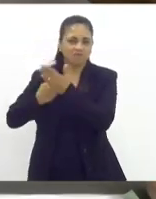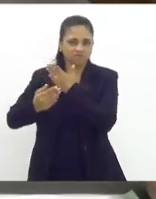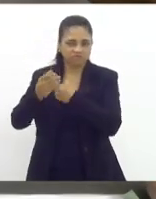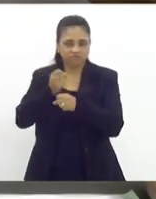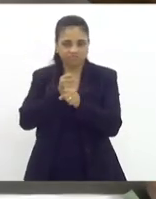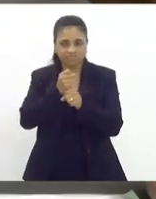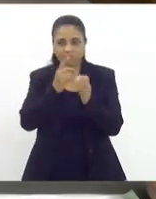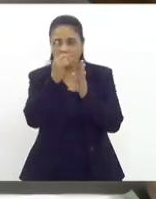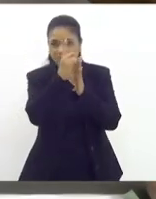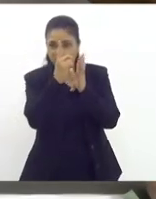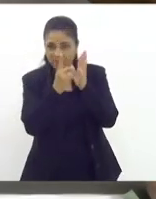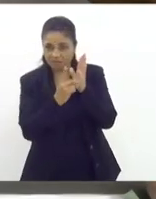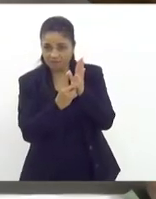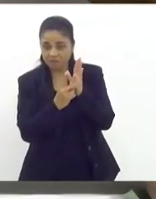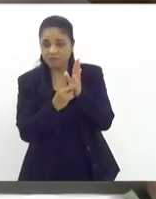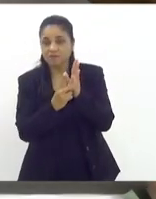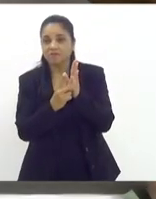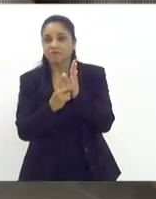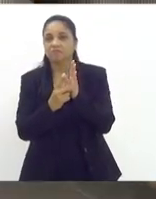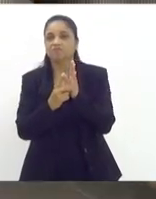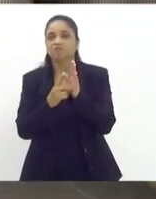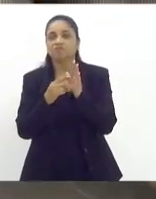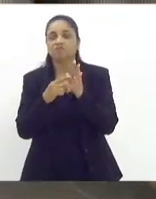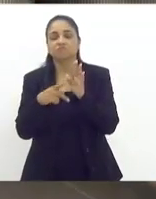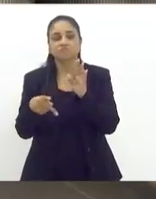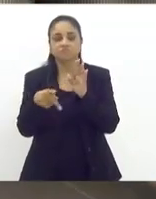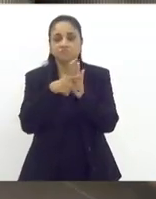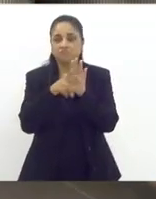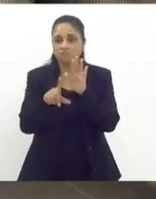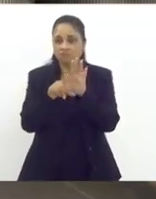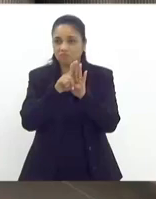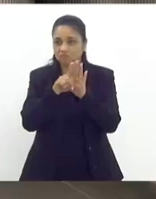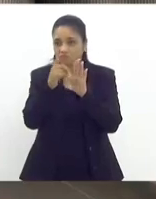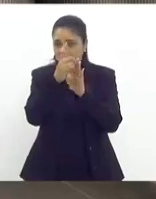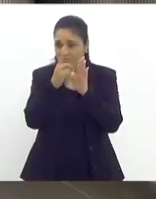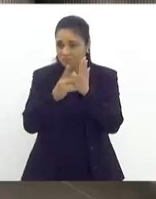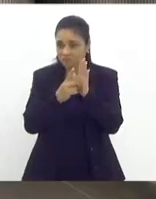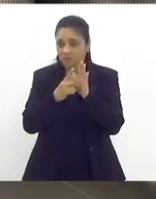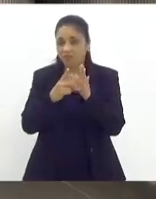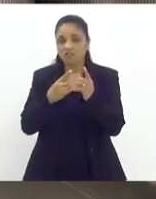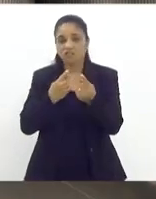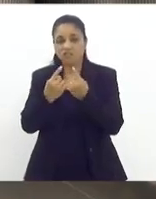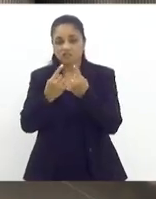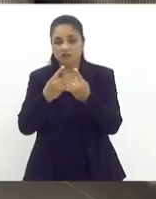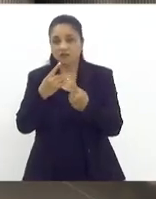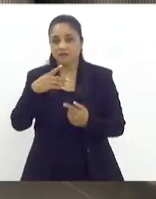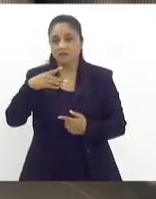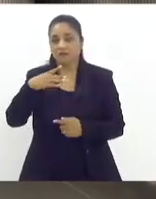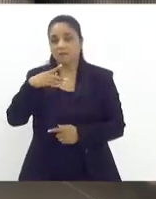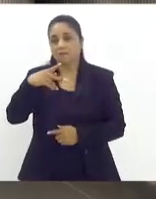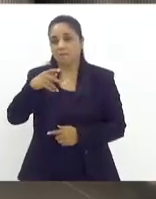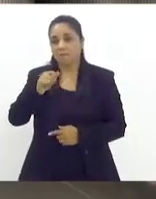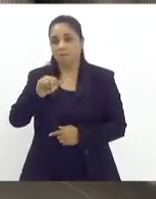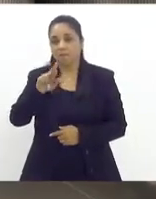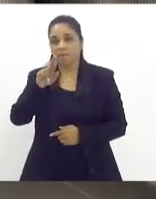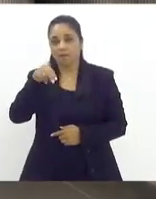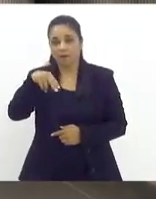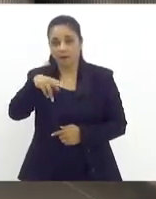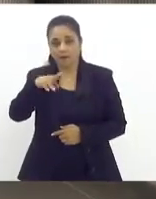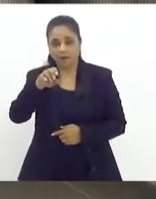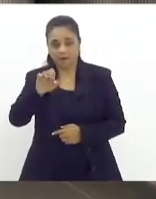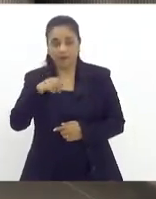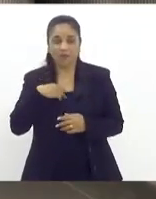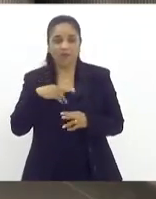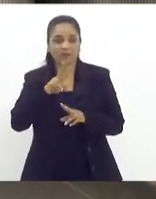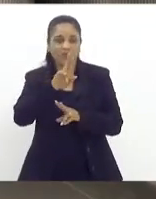decreto que dispunha sobre isso, nas estradas parque. Né? O nome mais